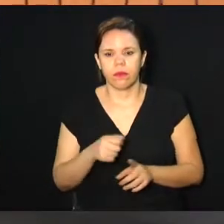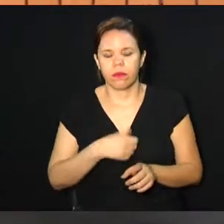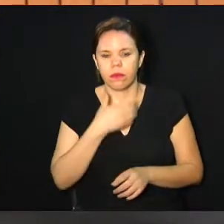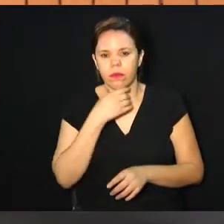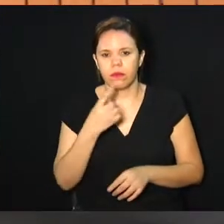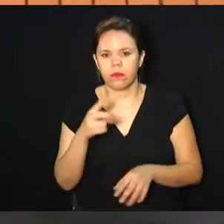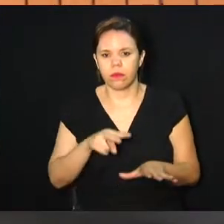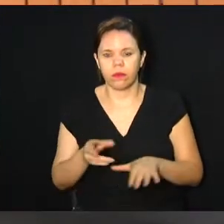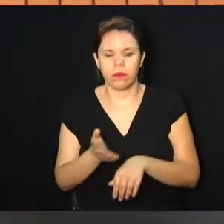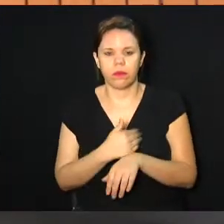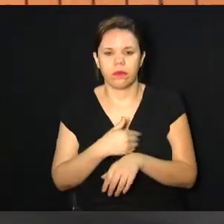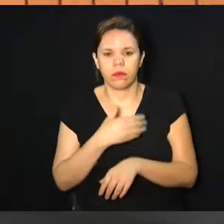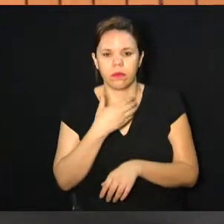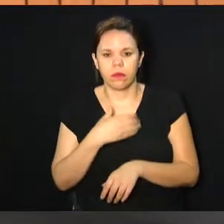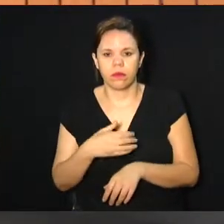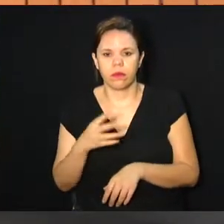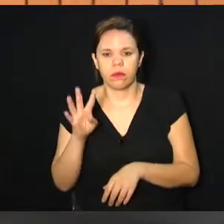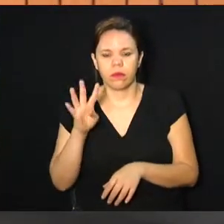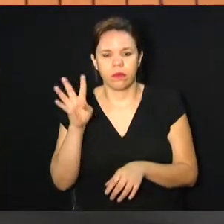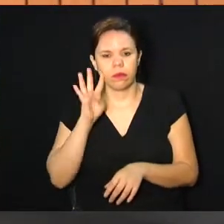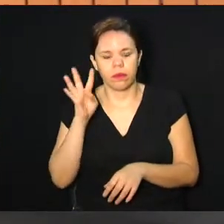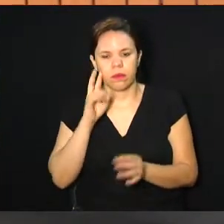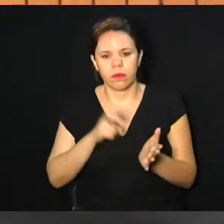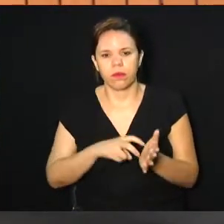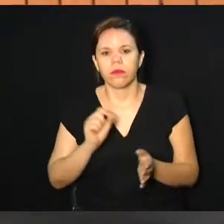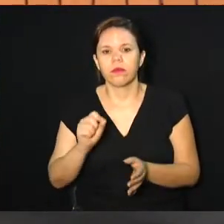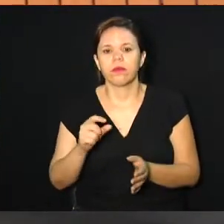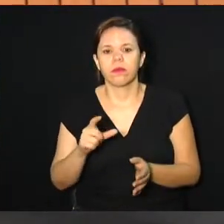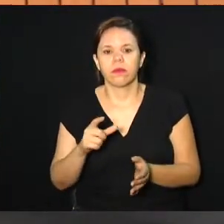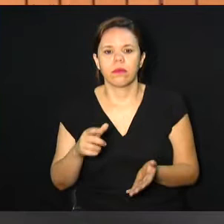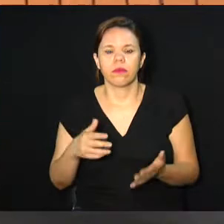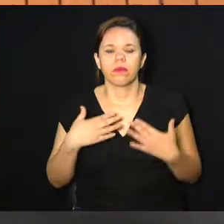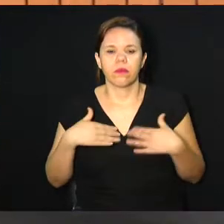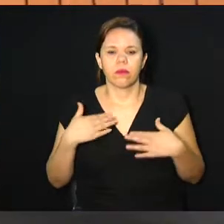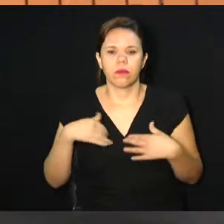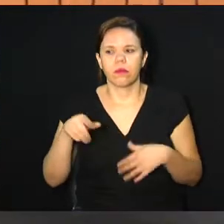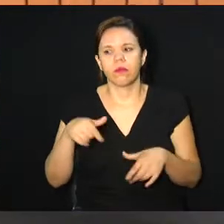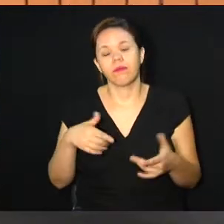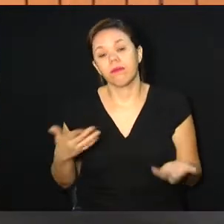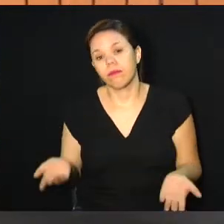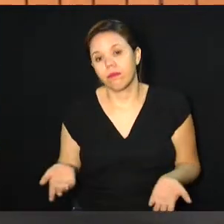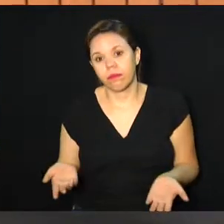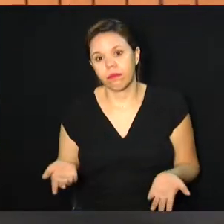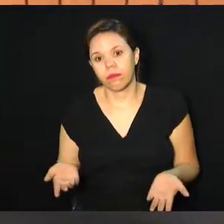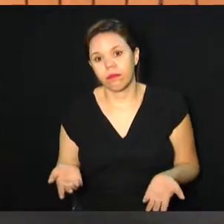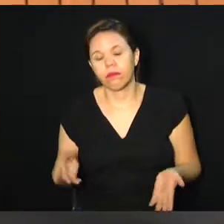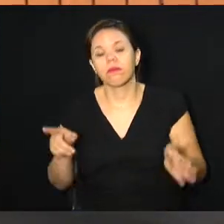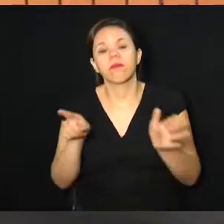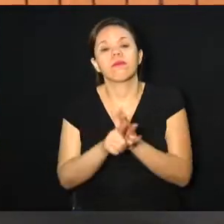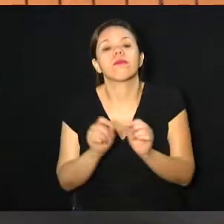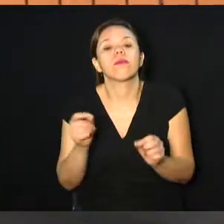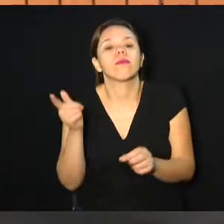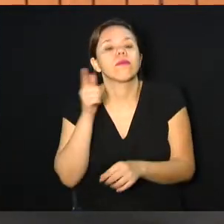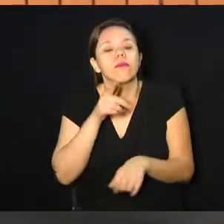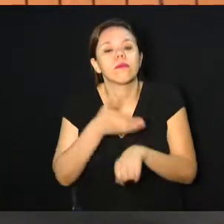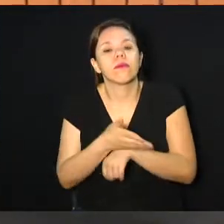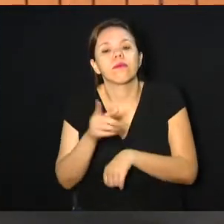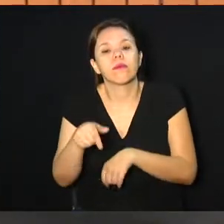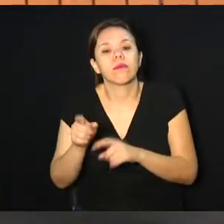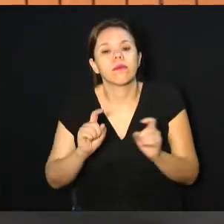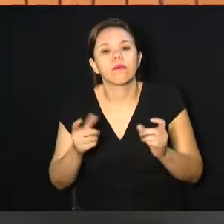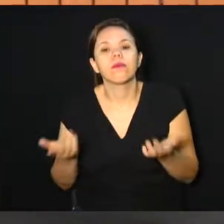Natal, numa quarta-feira de manhã. Quem não está descansando vai estar trabalhando. Então, eu me pergunto quem vai conseguir participar dessa